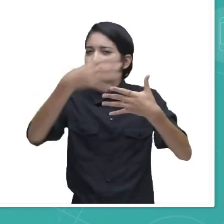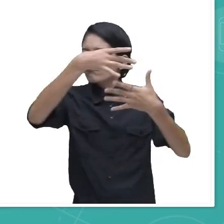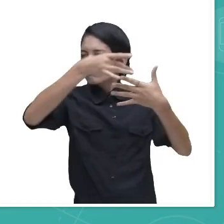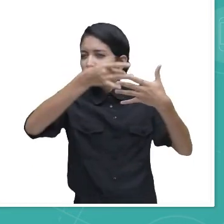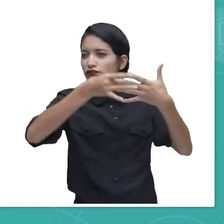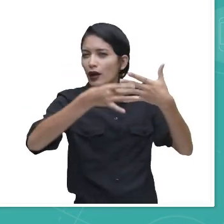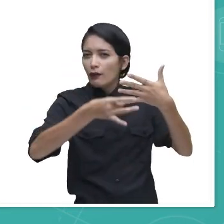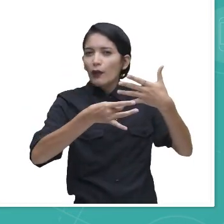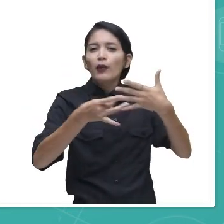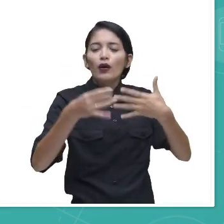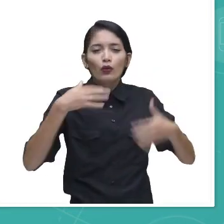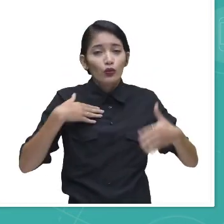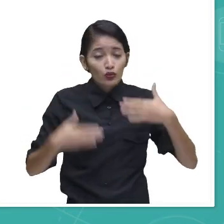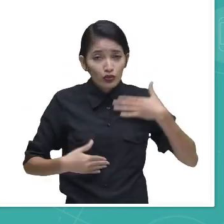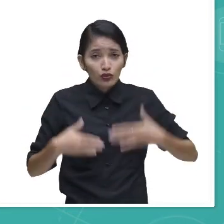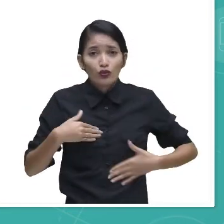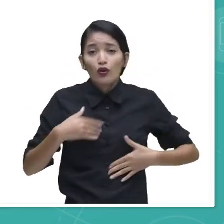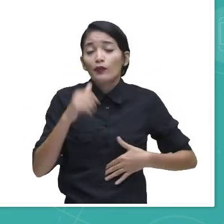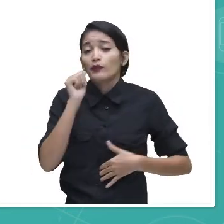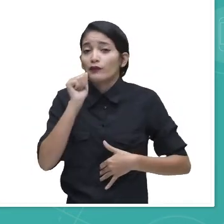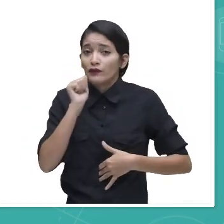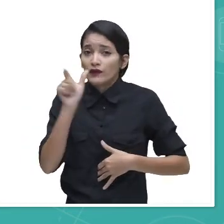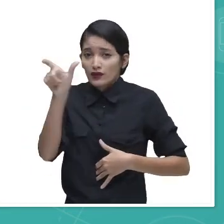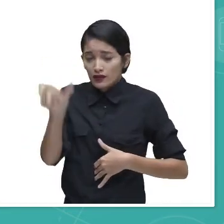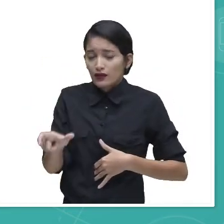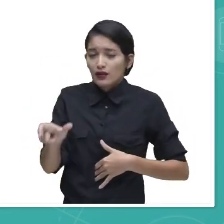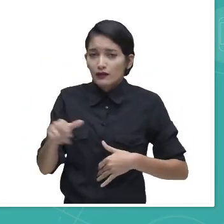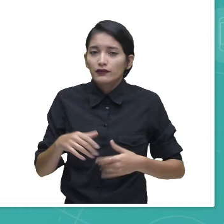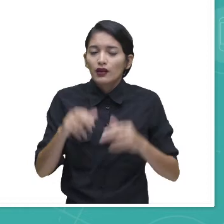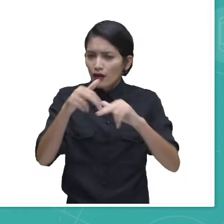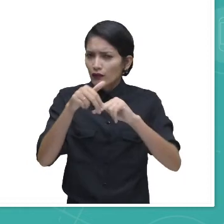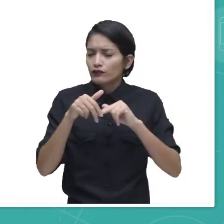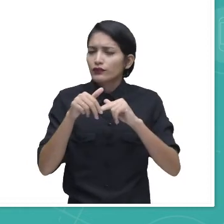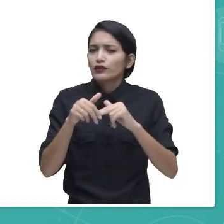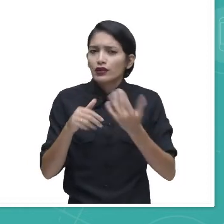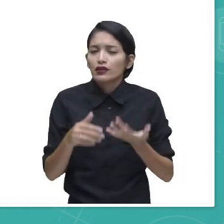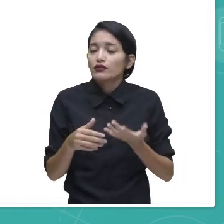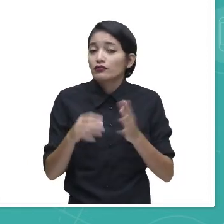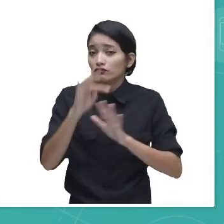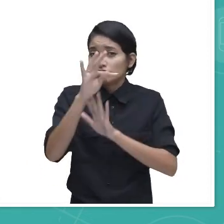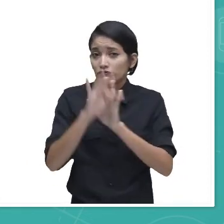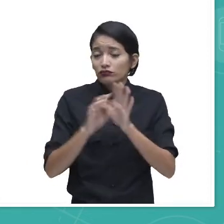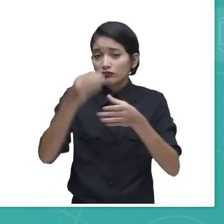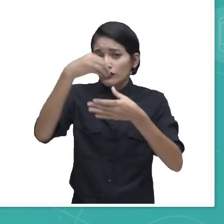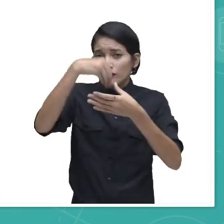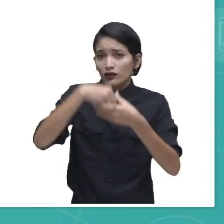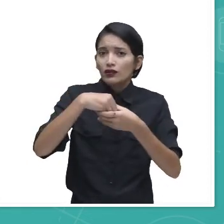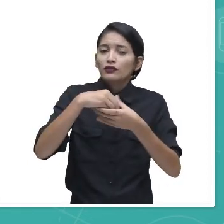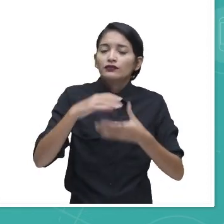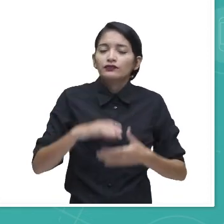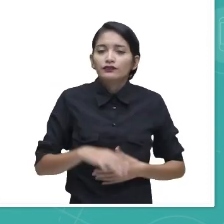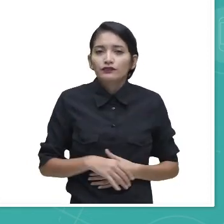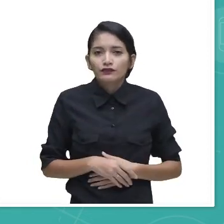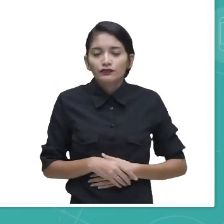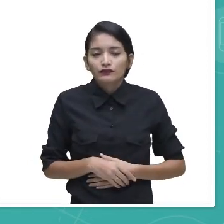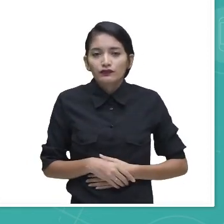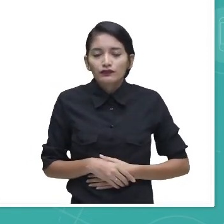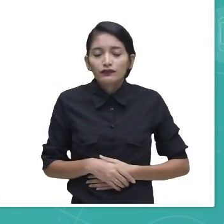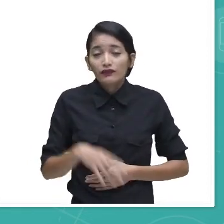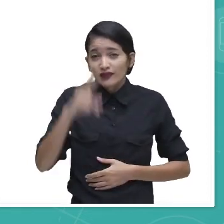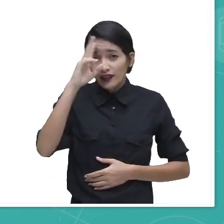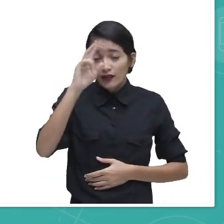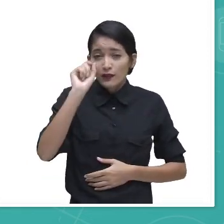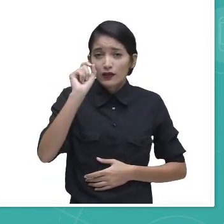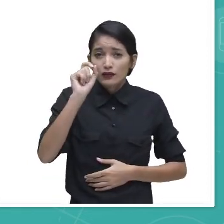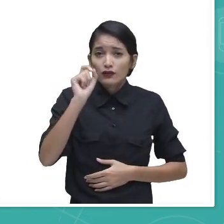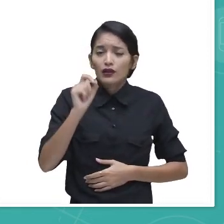características físicas da Solange, tá? Por isso que ele vai se constituir um texto descritivo, tá? Sempre lembrando que o